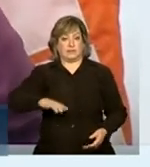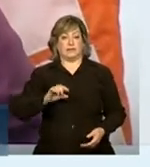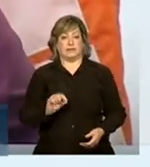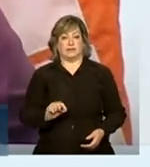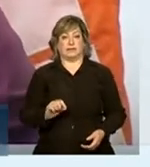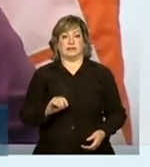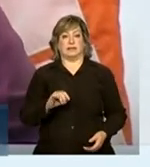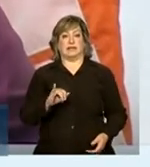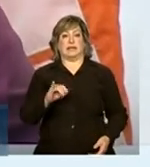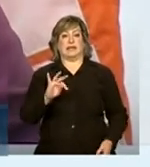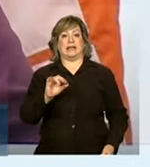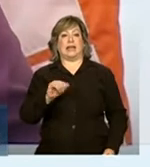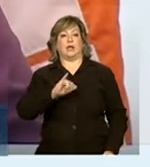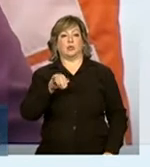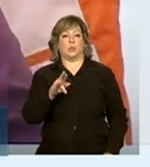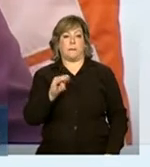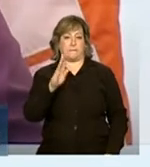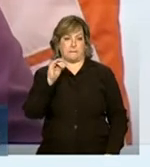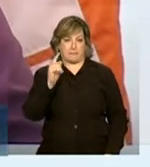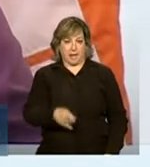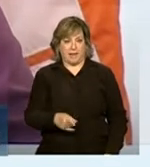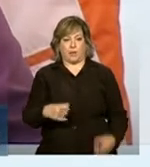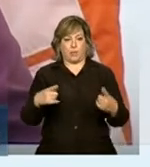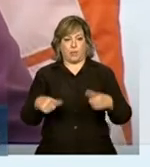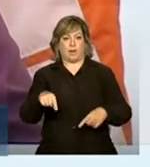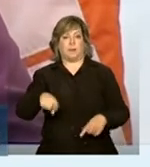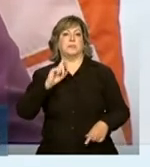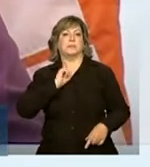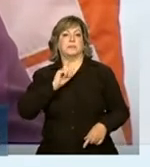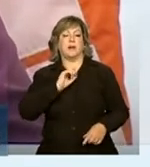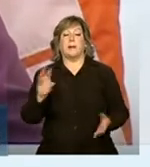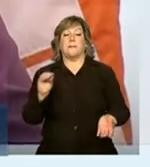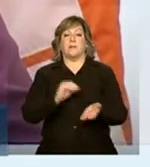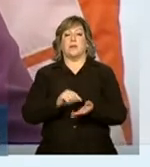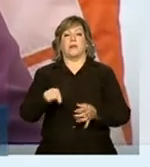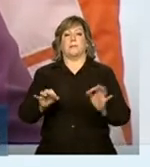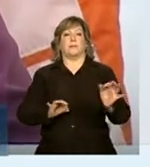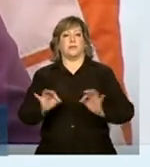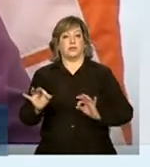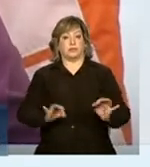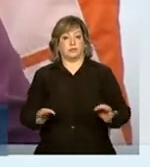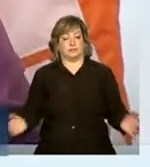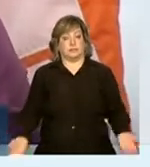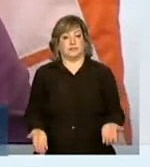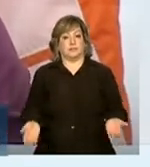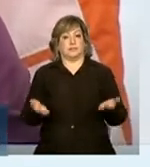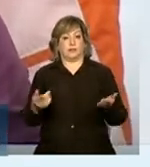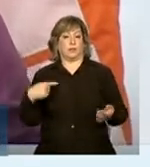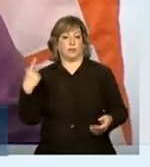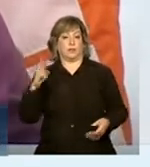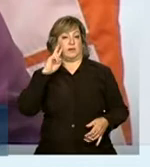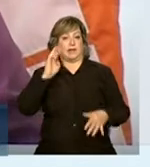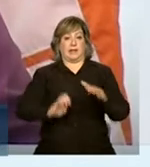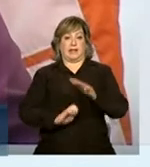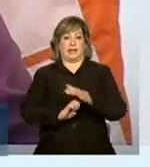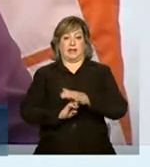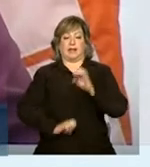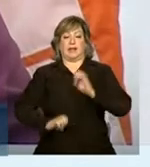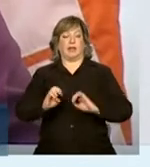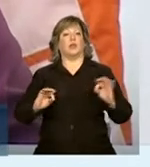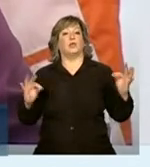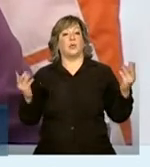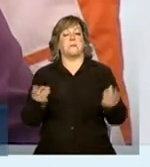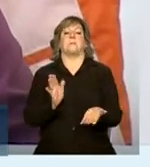comunidade de Itajubá, que colocaram esse projeto de pé, aos empresários e a